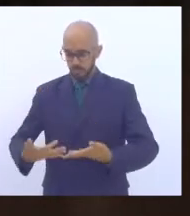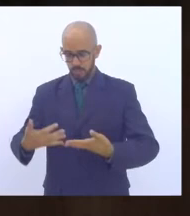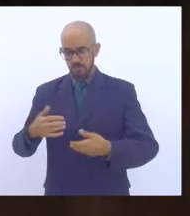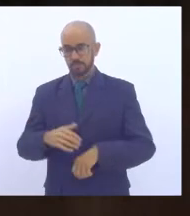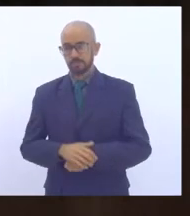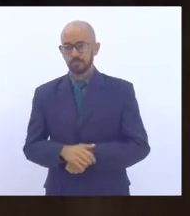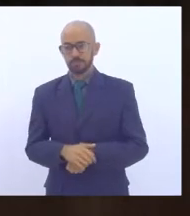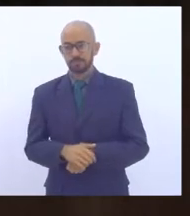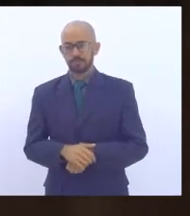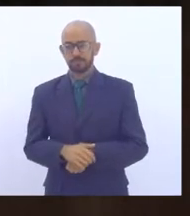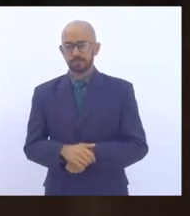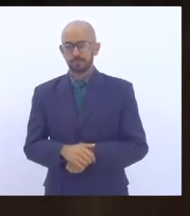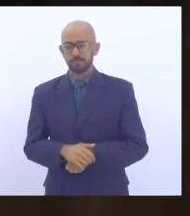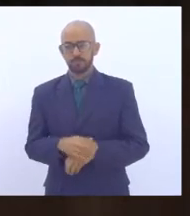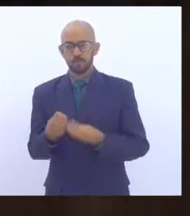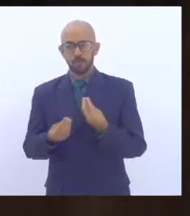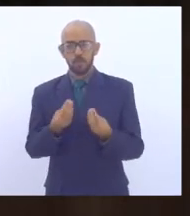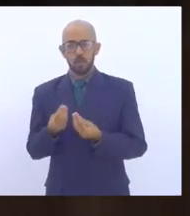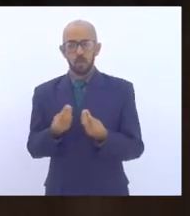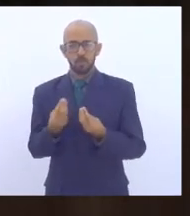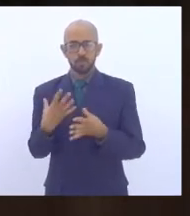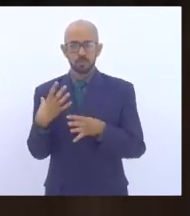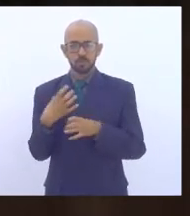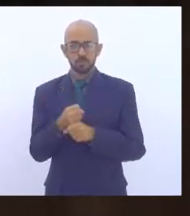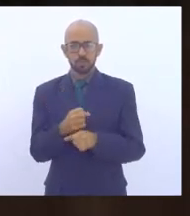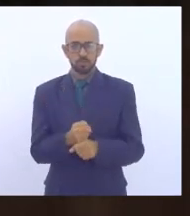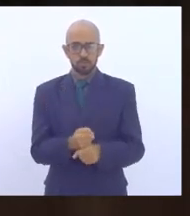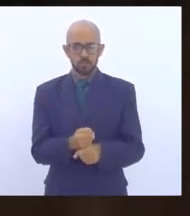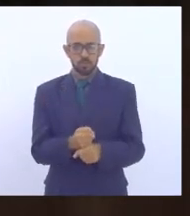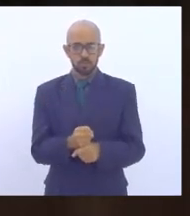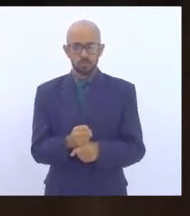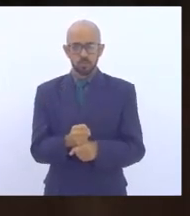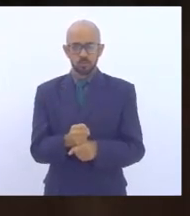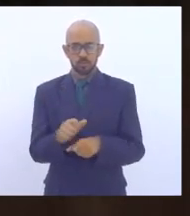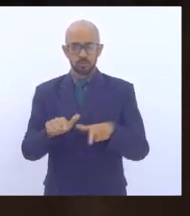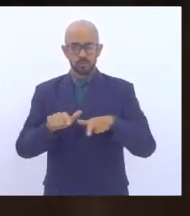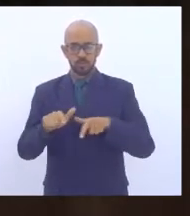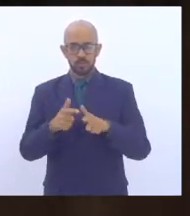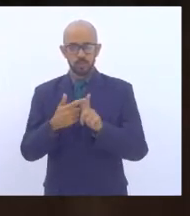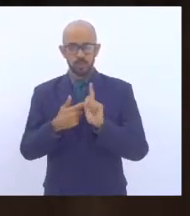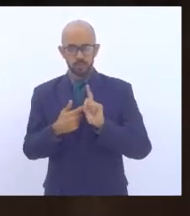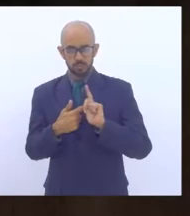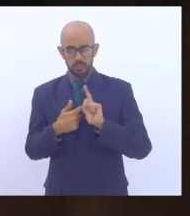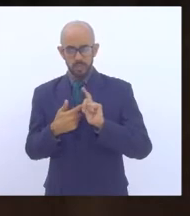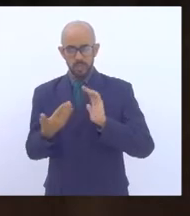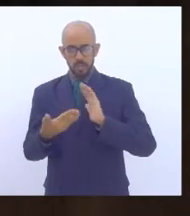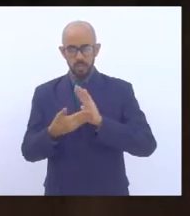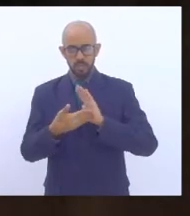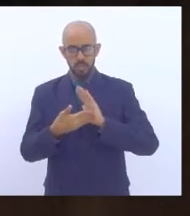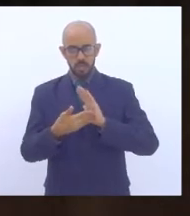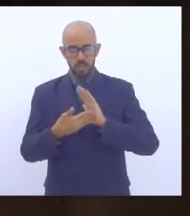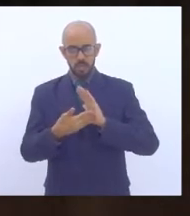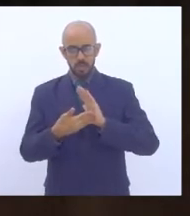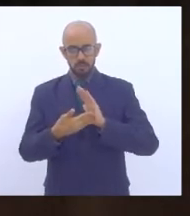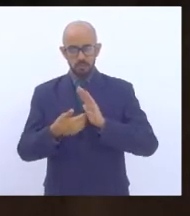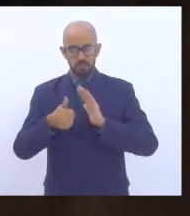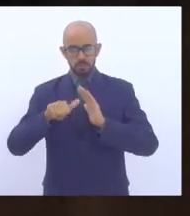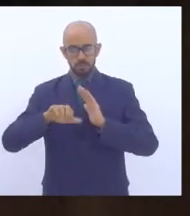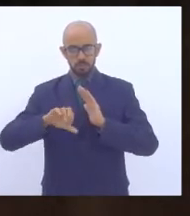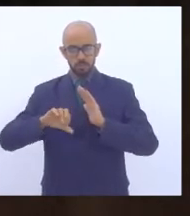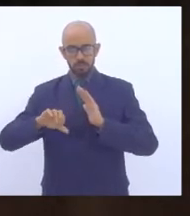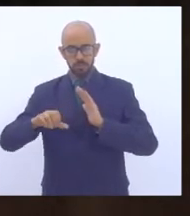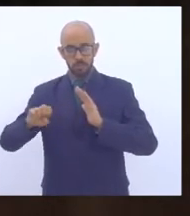como é que se apura o serviço da dívida até 2098 A